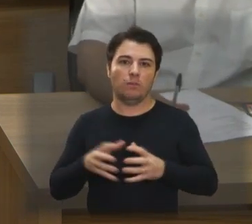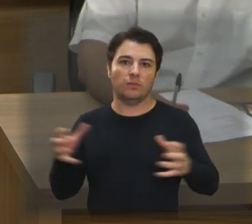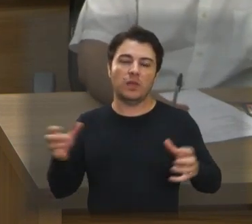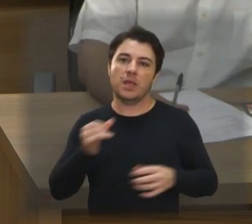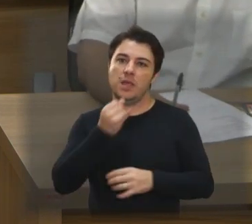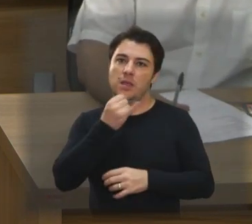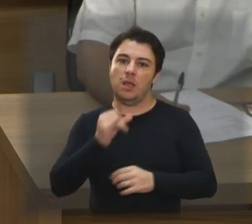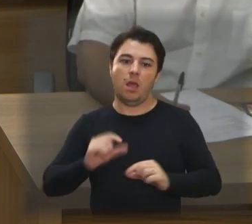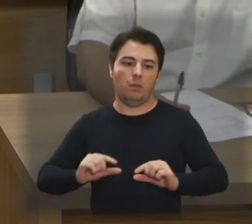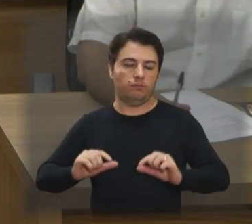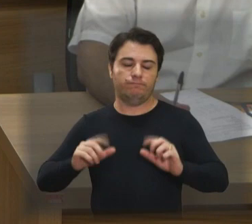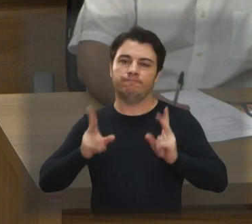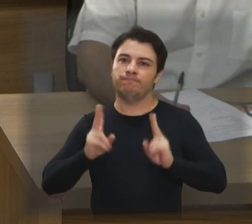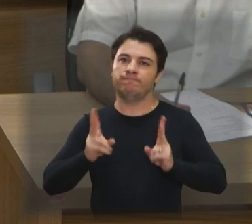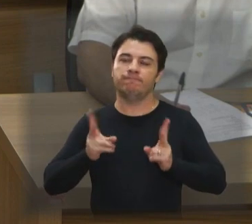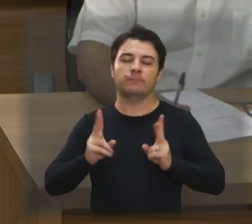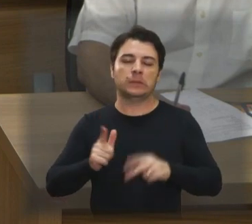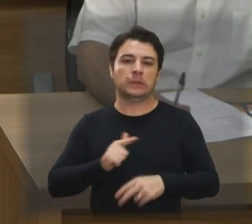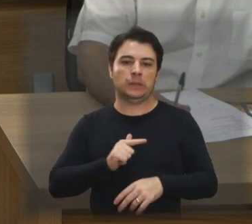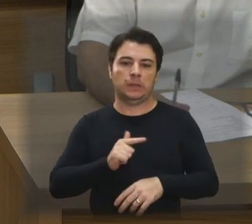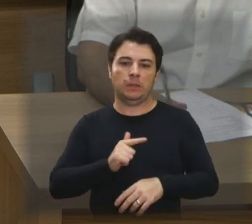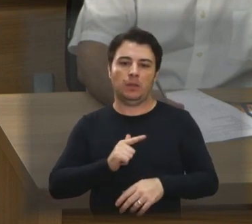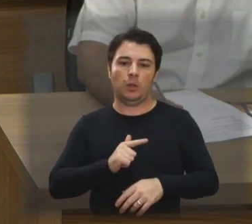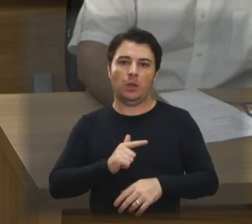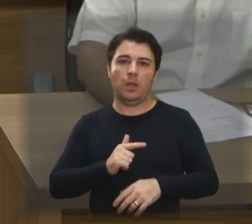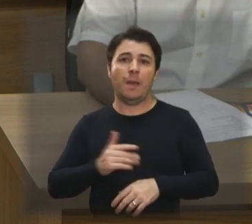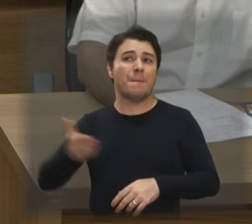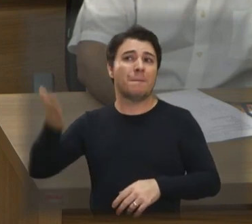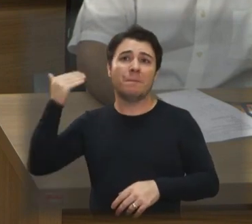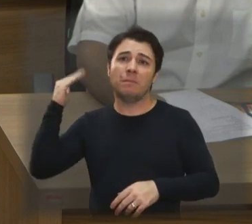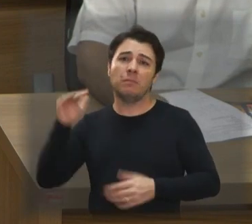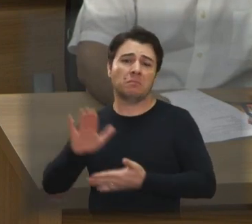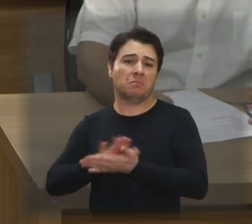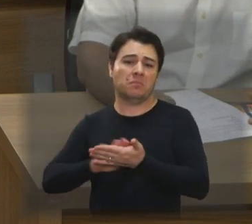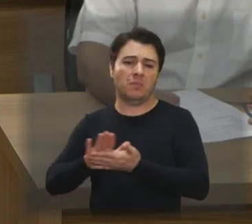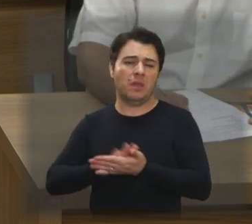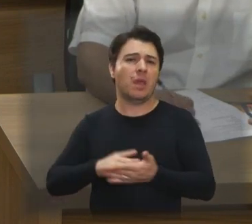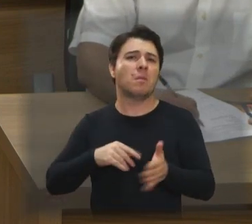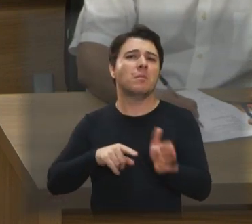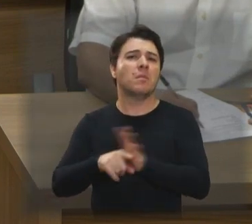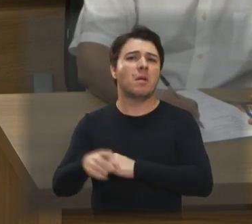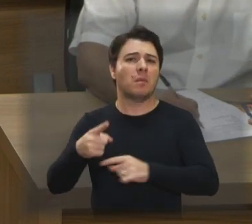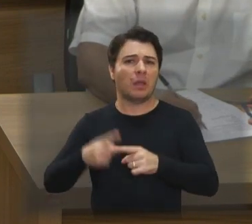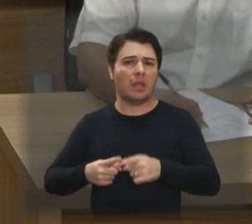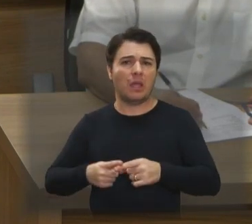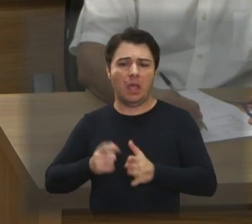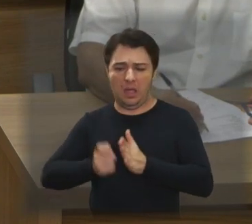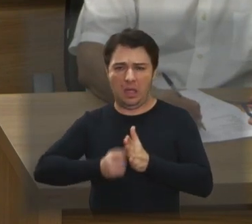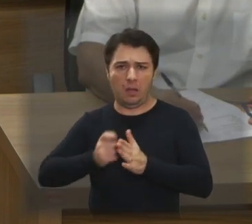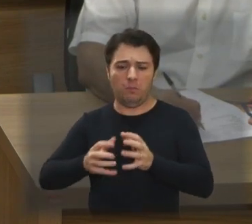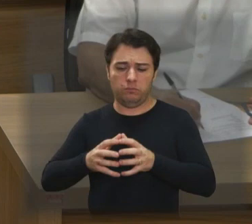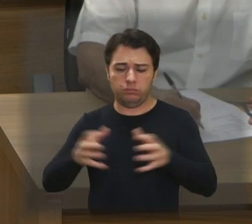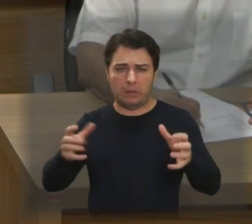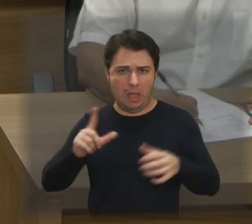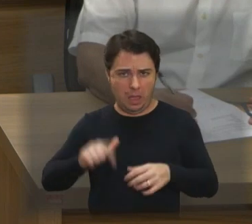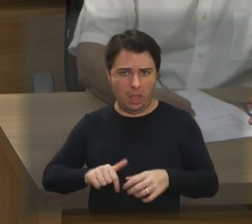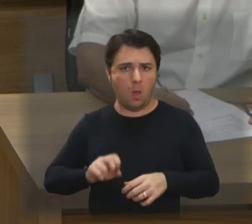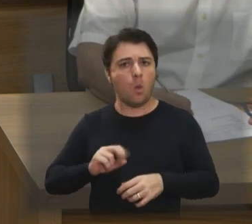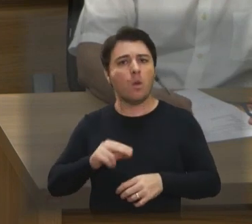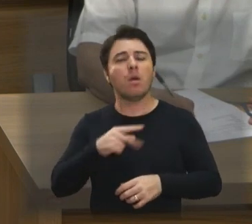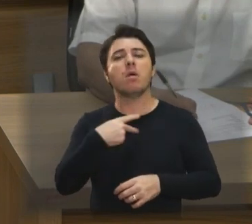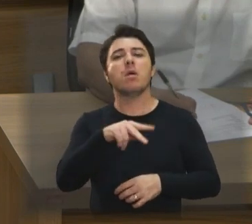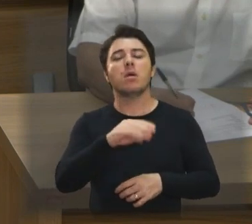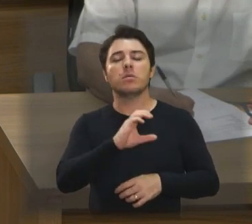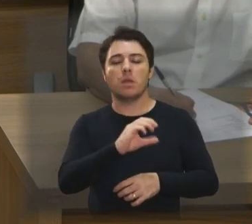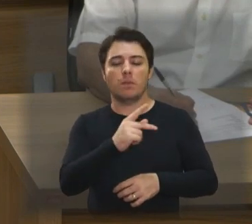a queda de energia na cidade e isso não acordou ocorrer antes isso vai para o conta Da ampliação da cidade do crescimento Existe algum